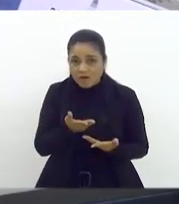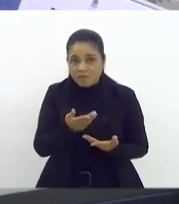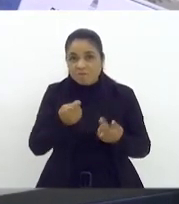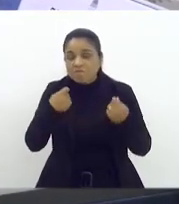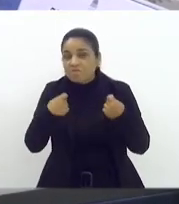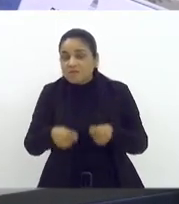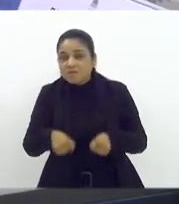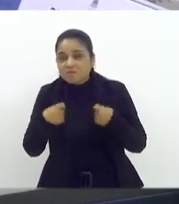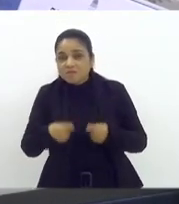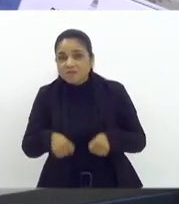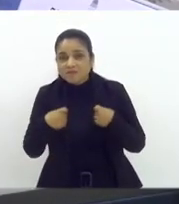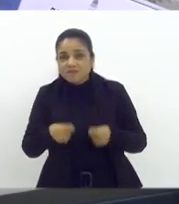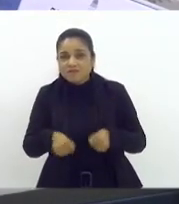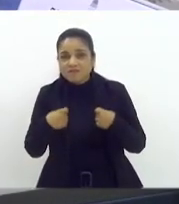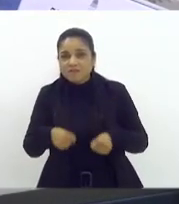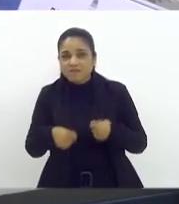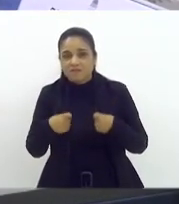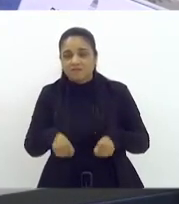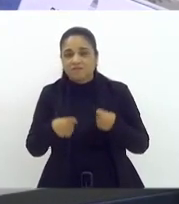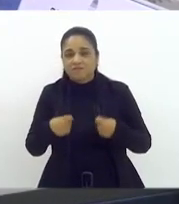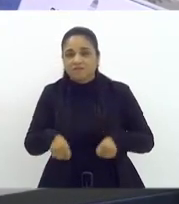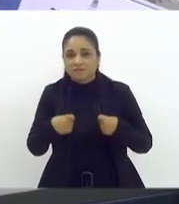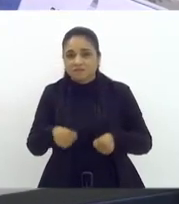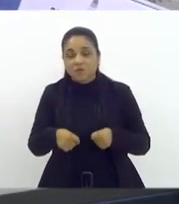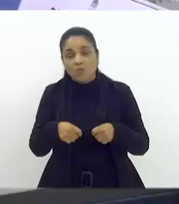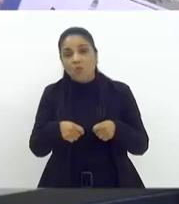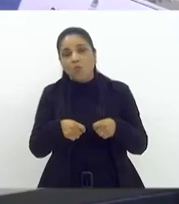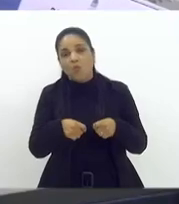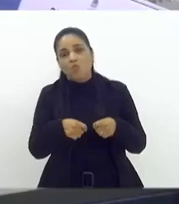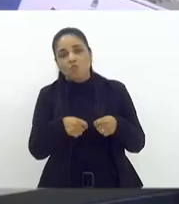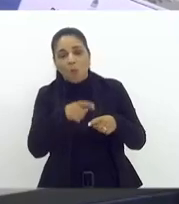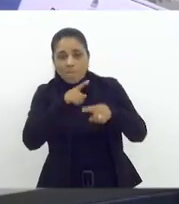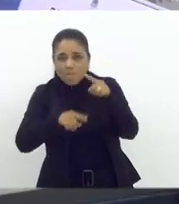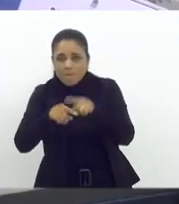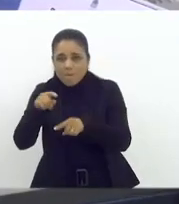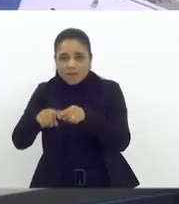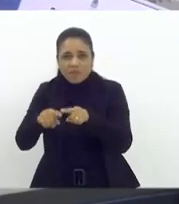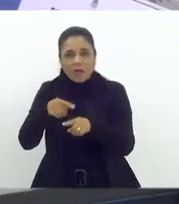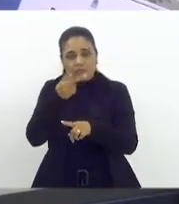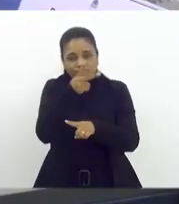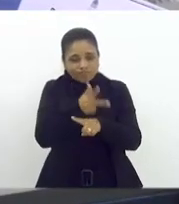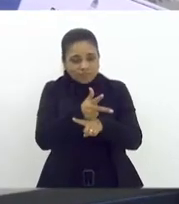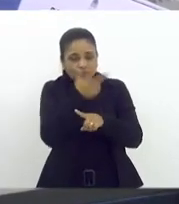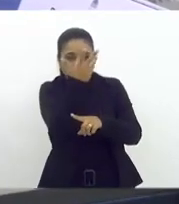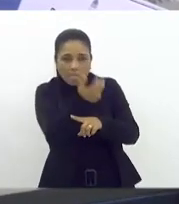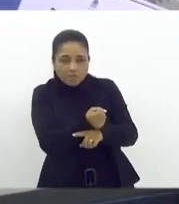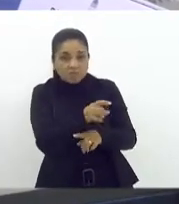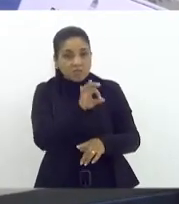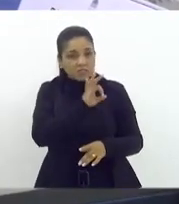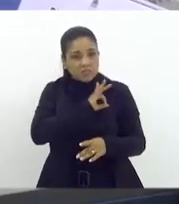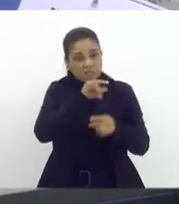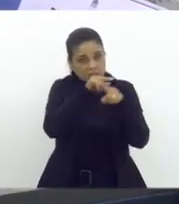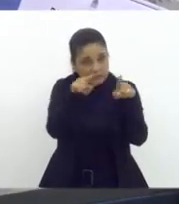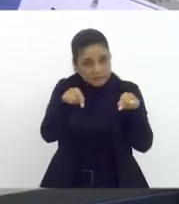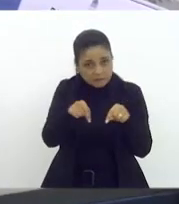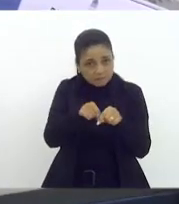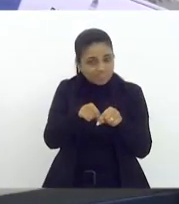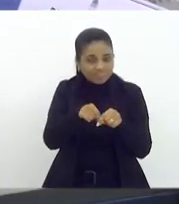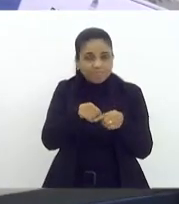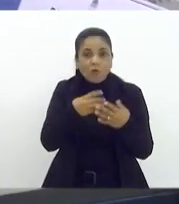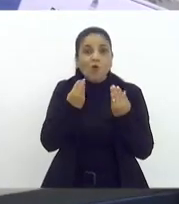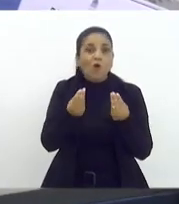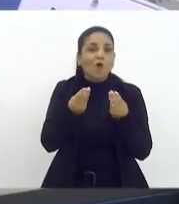que se eu não tiver um equipamento de gravação de áudio e vídeo é uma sala em delegacia para fazer depoimento de reconhecimento só que